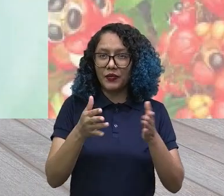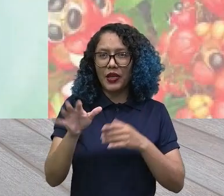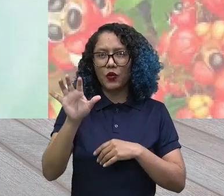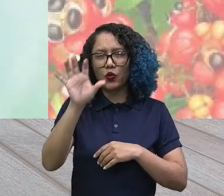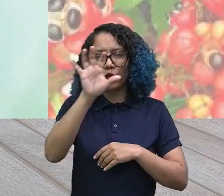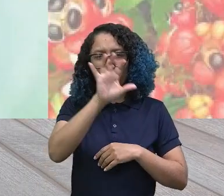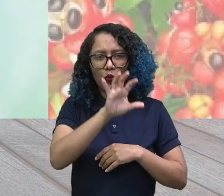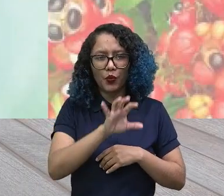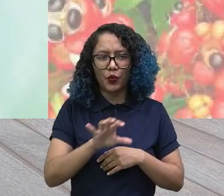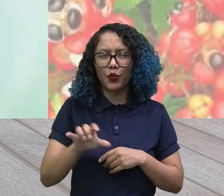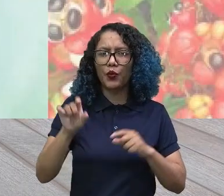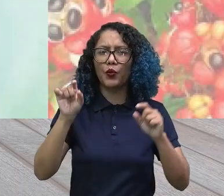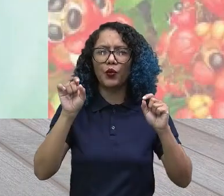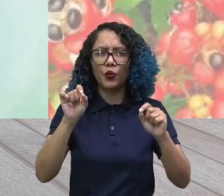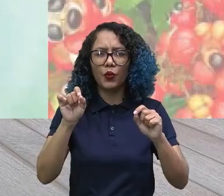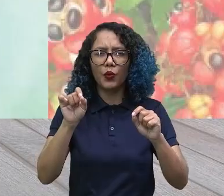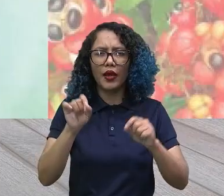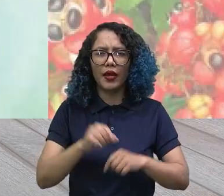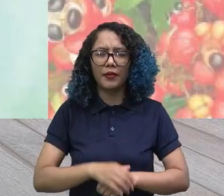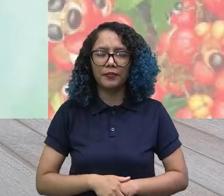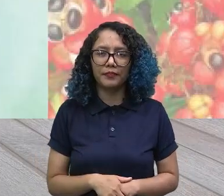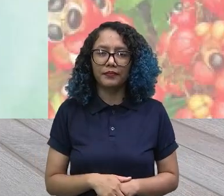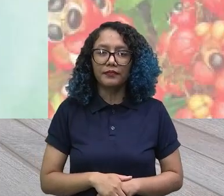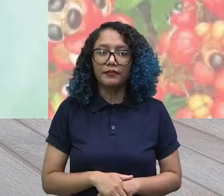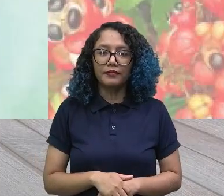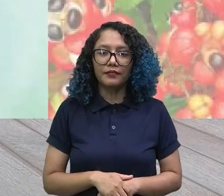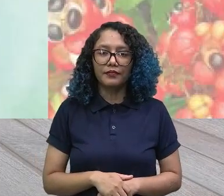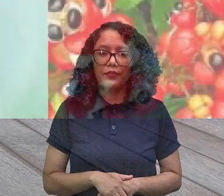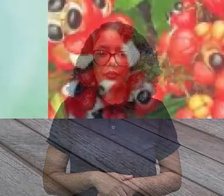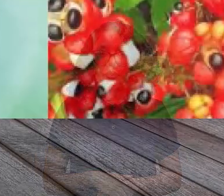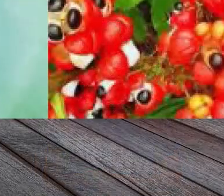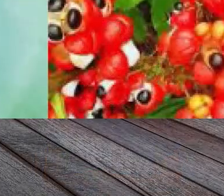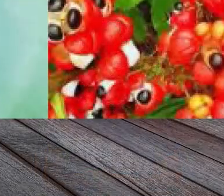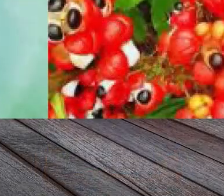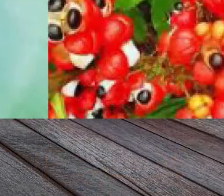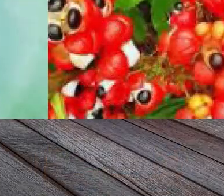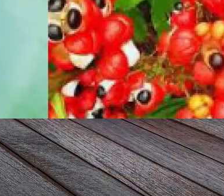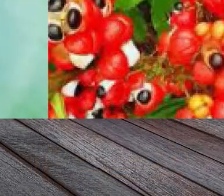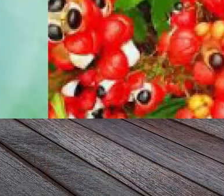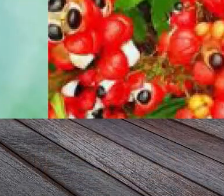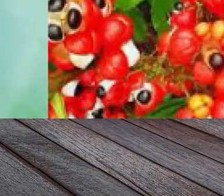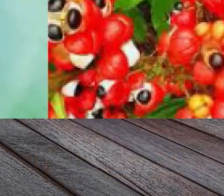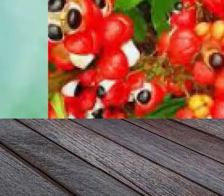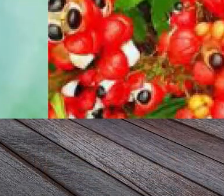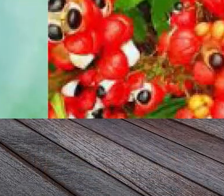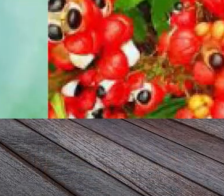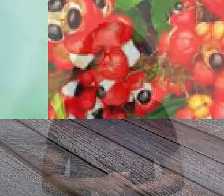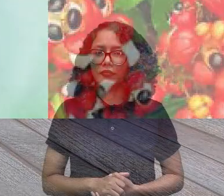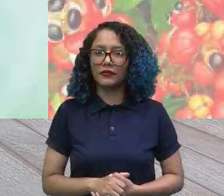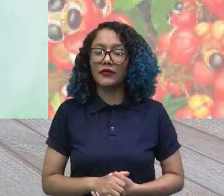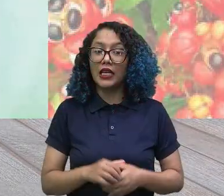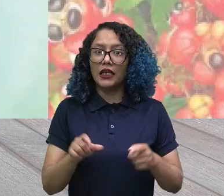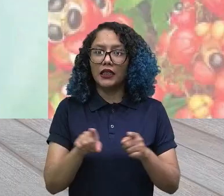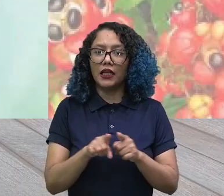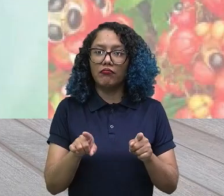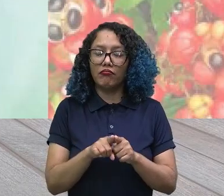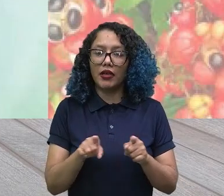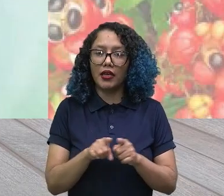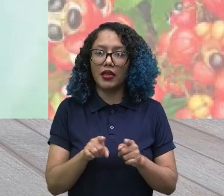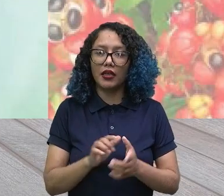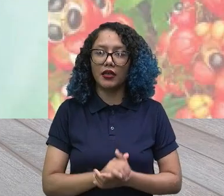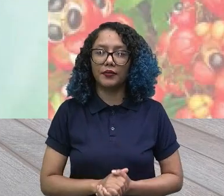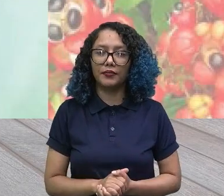regionalização, o que a gente observa? Que acaba ali se desenvolvendo cada vez mais, tá certo? Agora, a gente